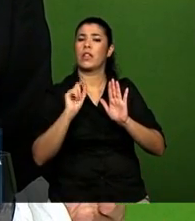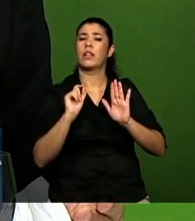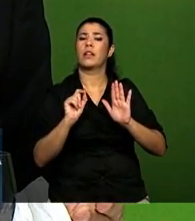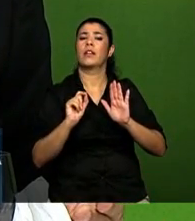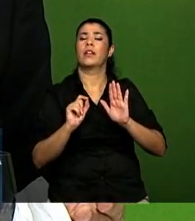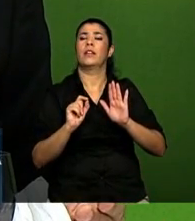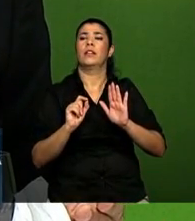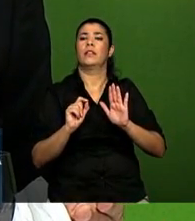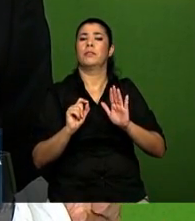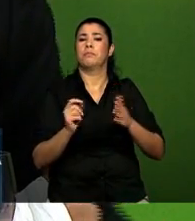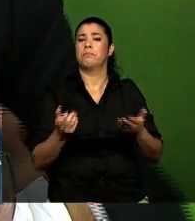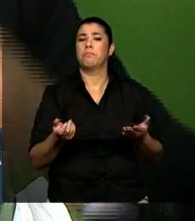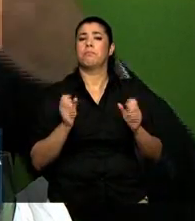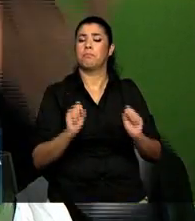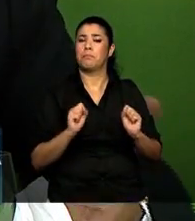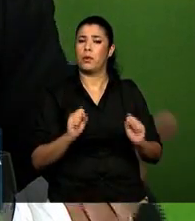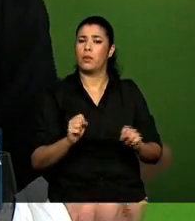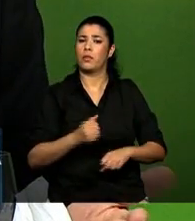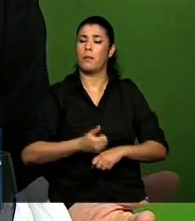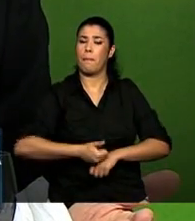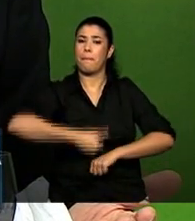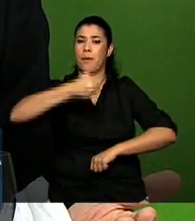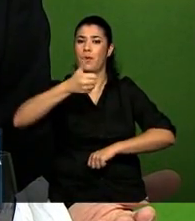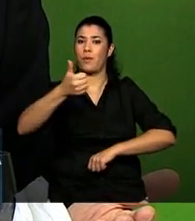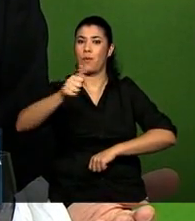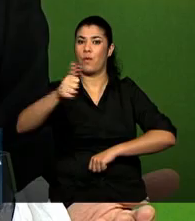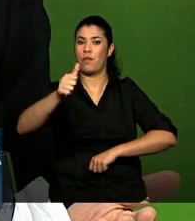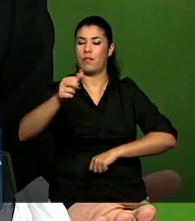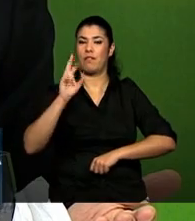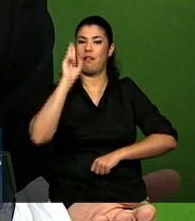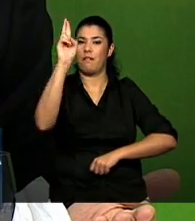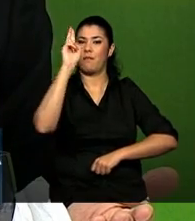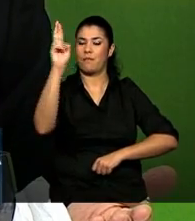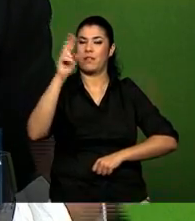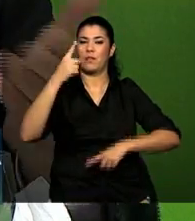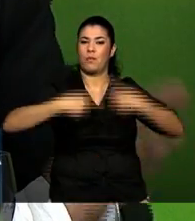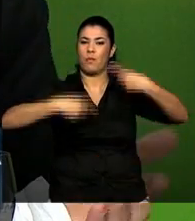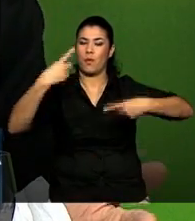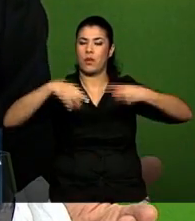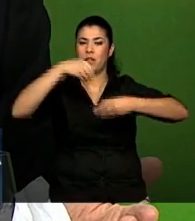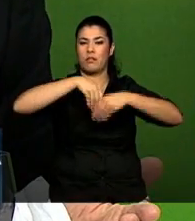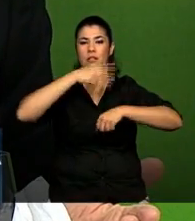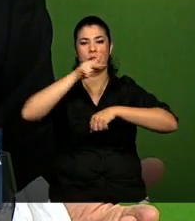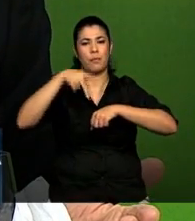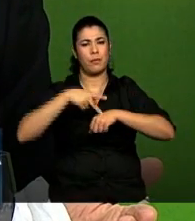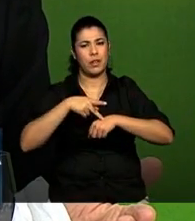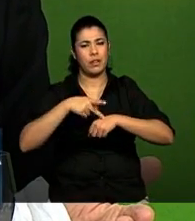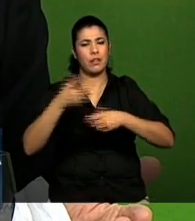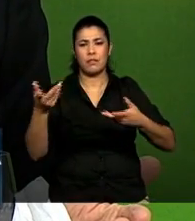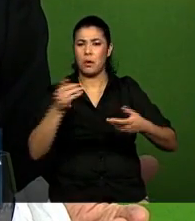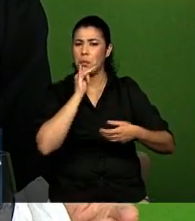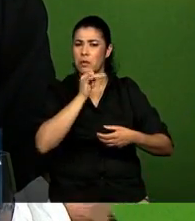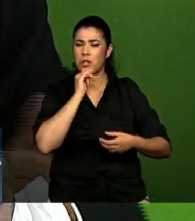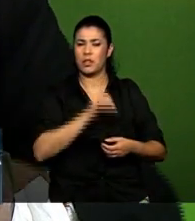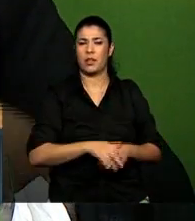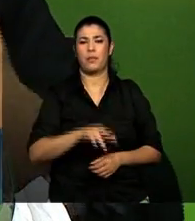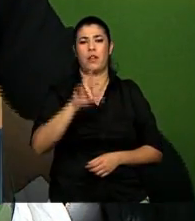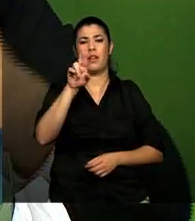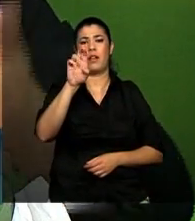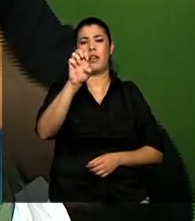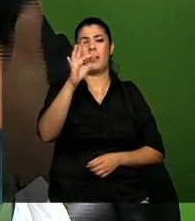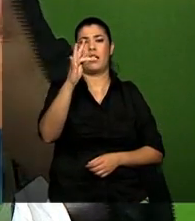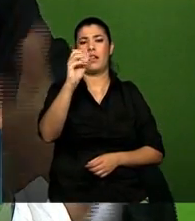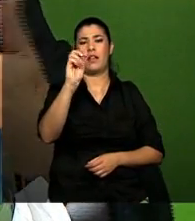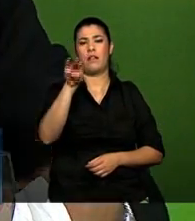conta de de qualificar a representação política Popular nesse país como a reforma política e vamos